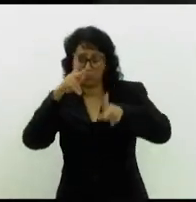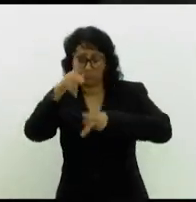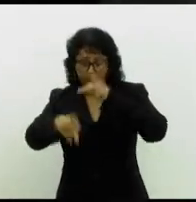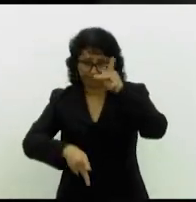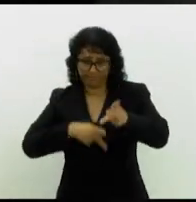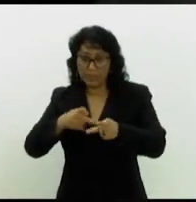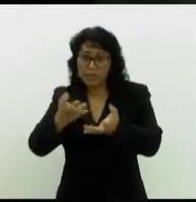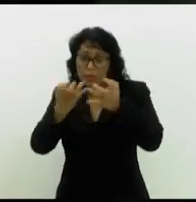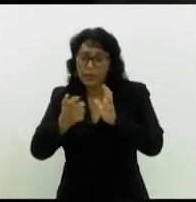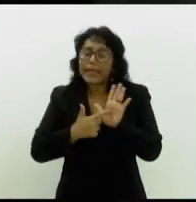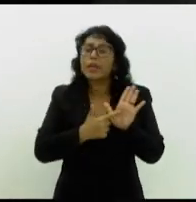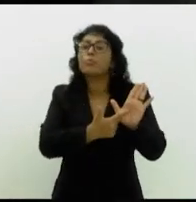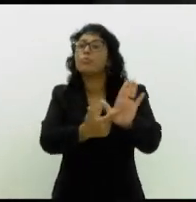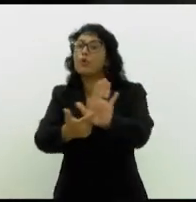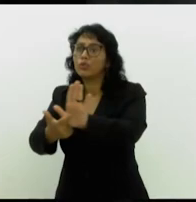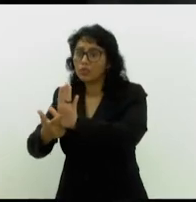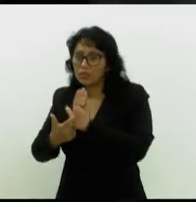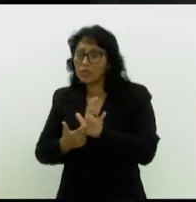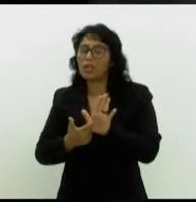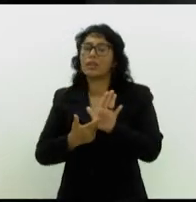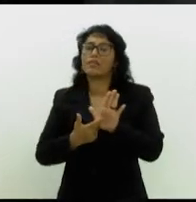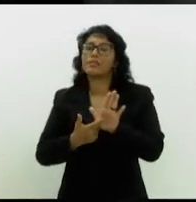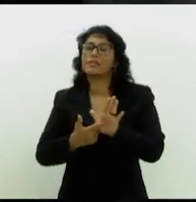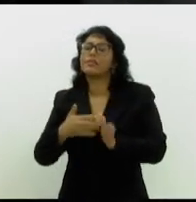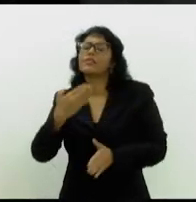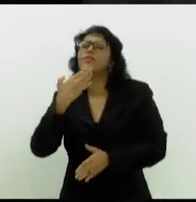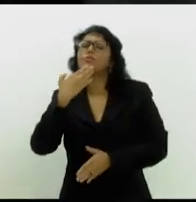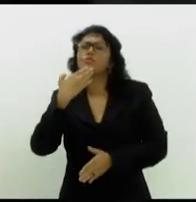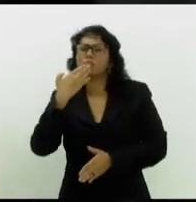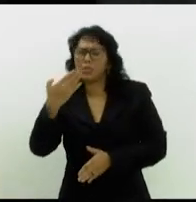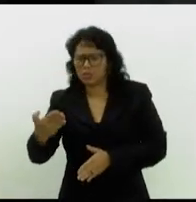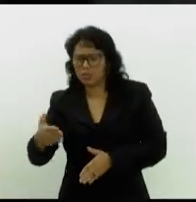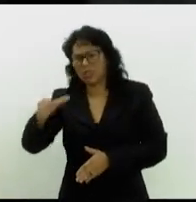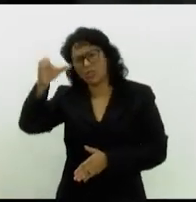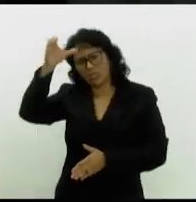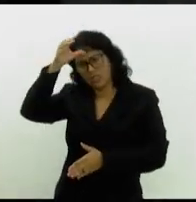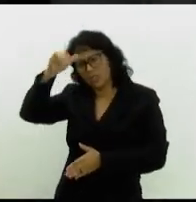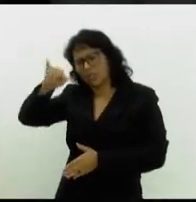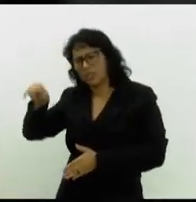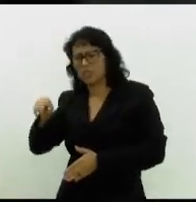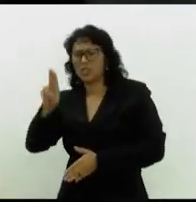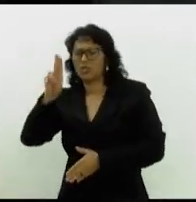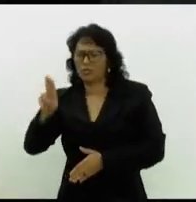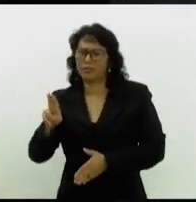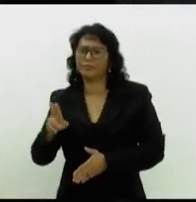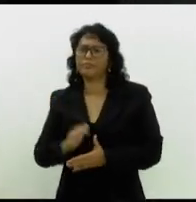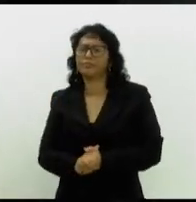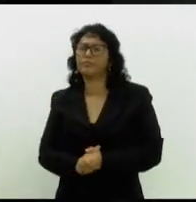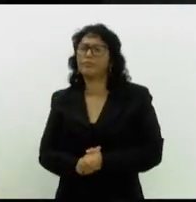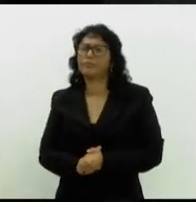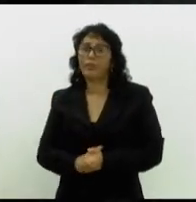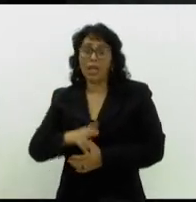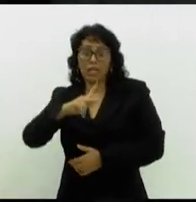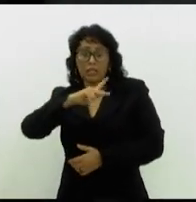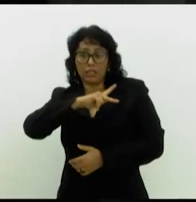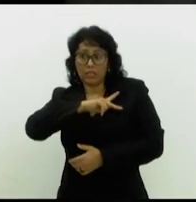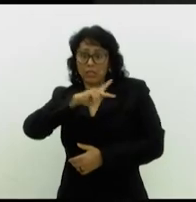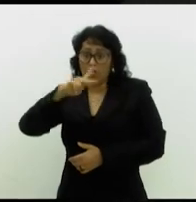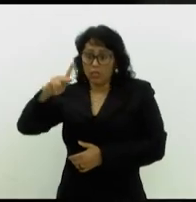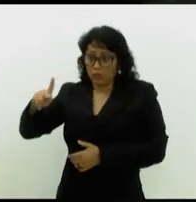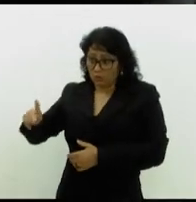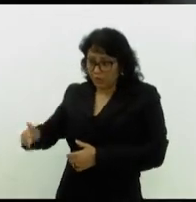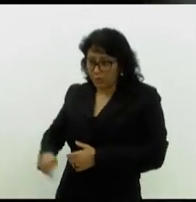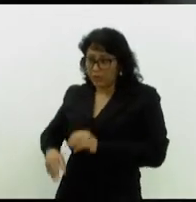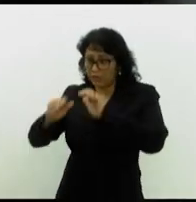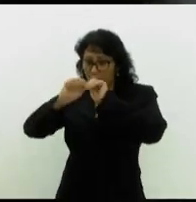quero dizer vamos pedir tij vossa excelência vai nos ajudar porque é vice-presidente da casa que o presidente da